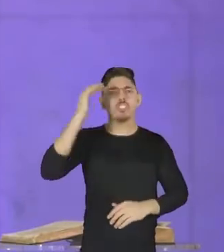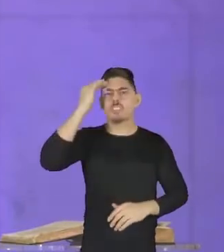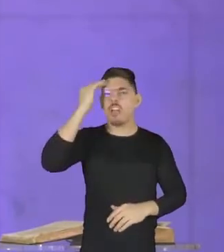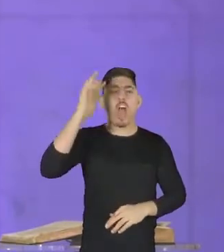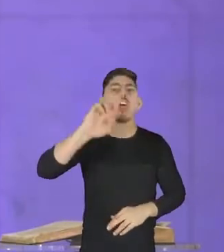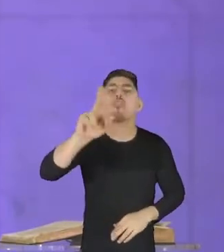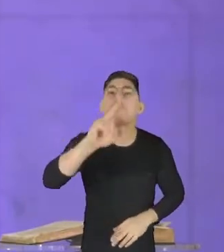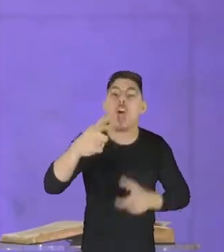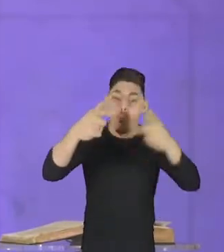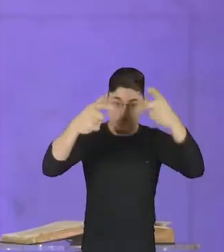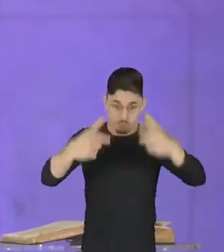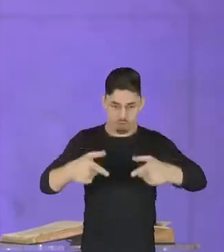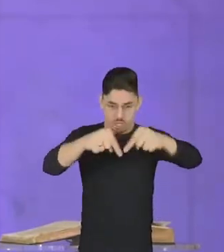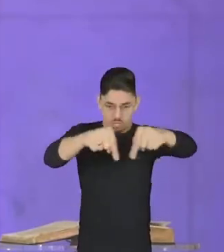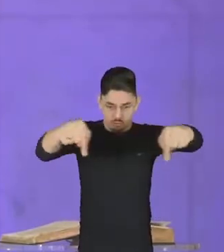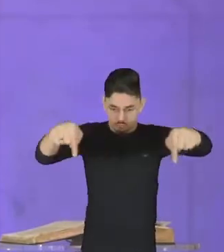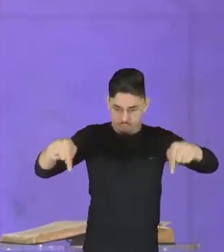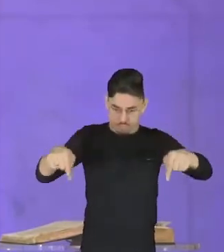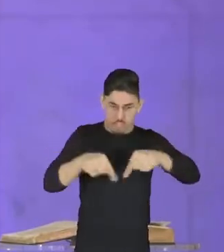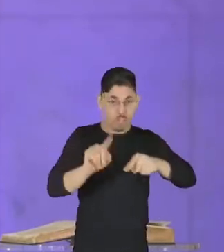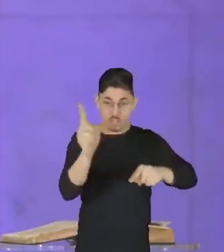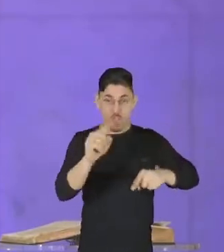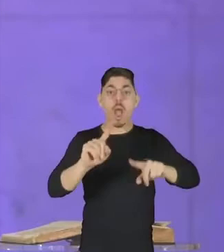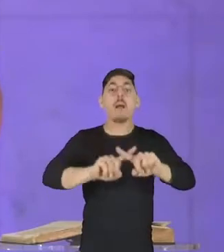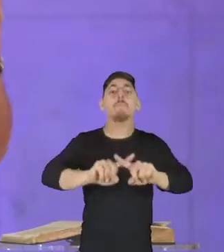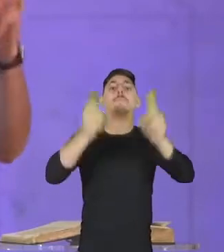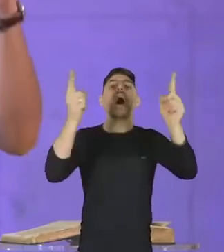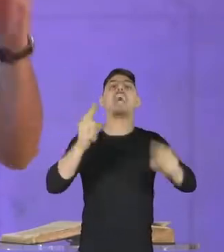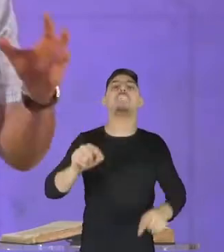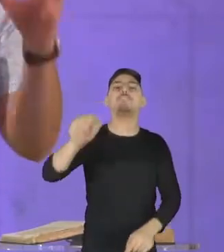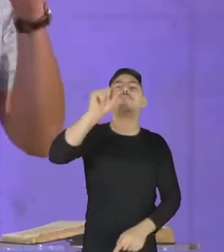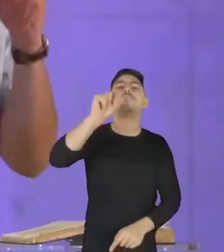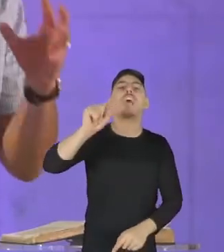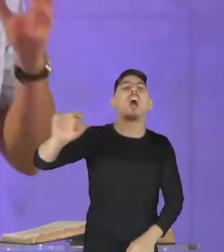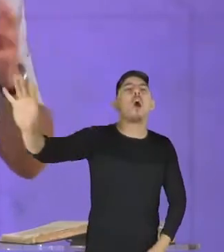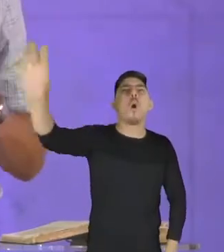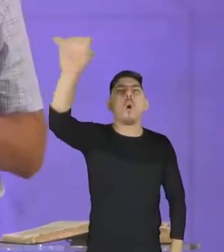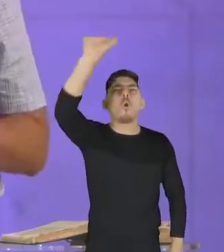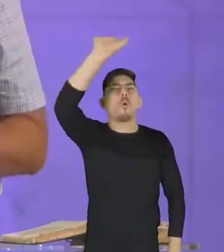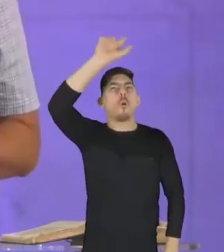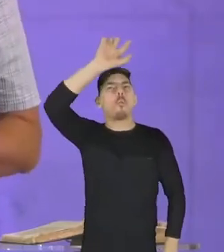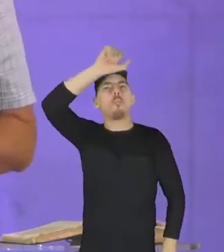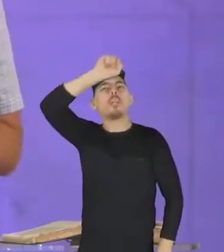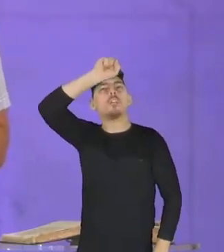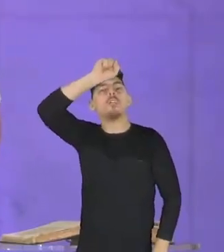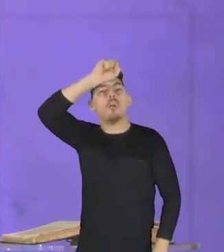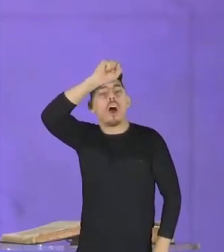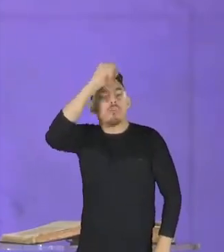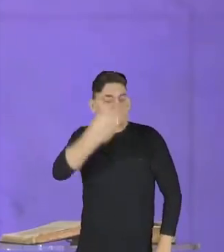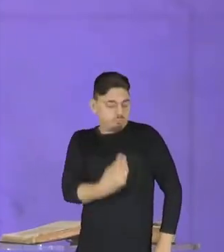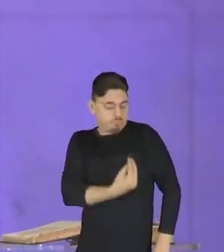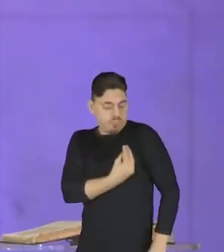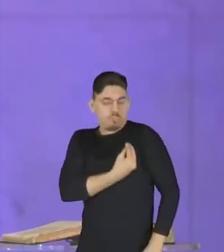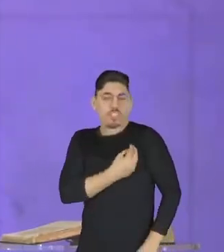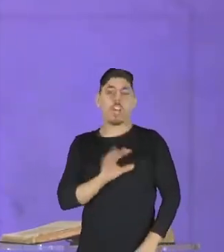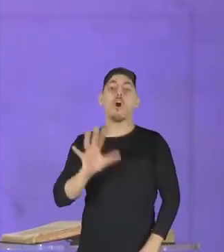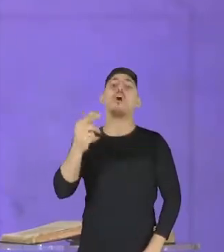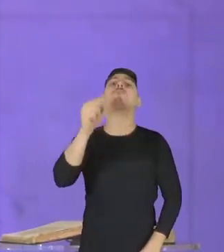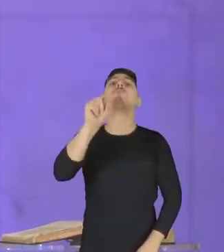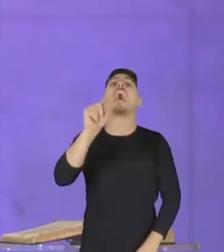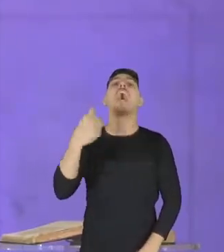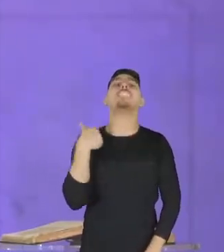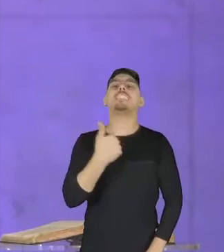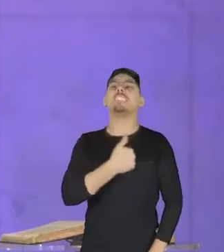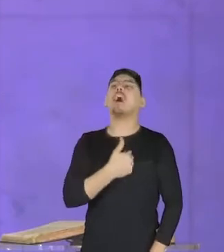é um território, mas uma realidade espiritual onde vivemos as promessas de Deus. E você pode viver